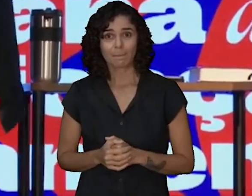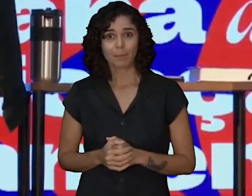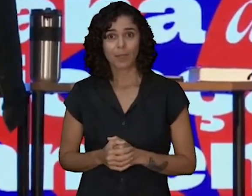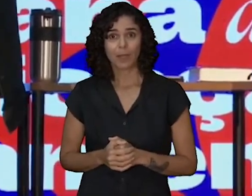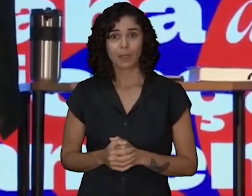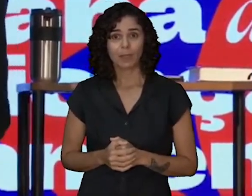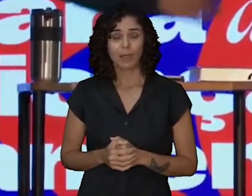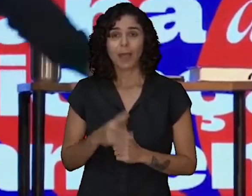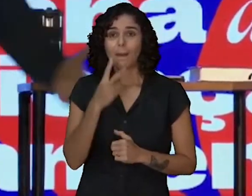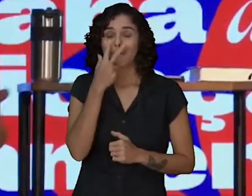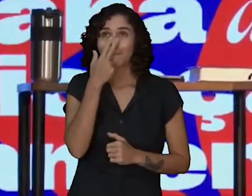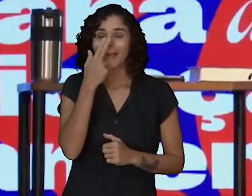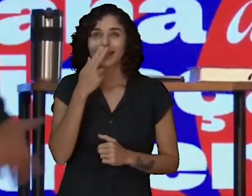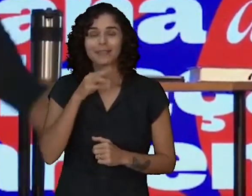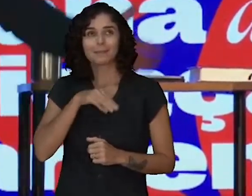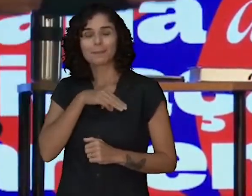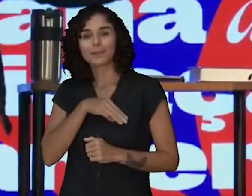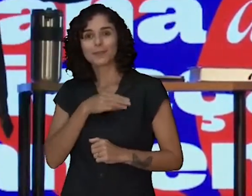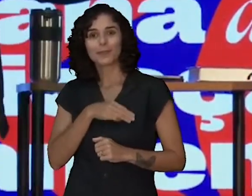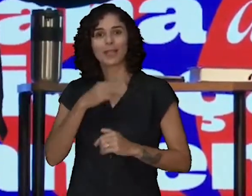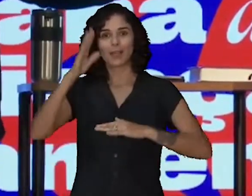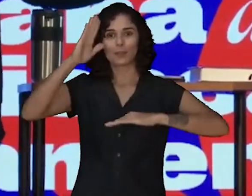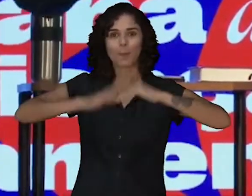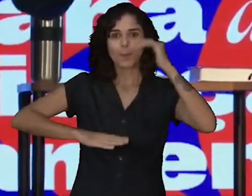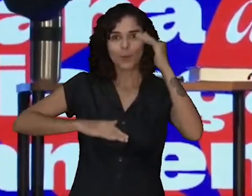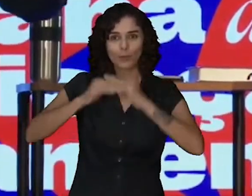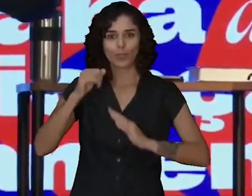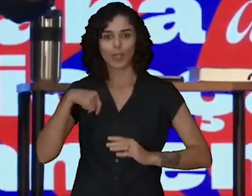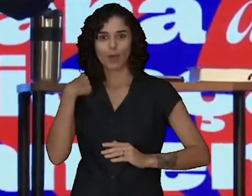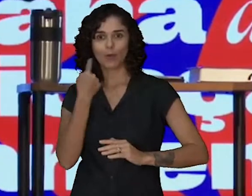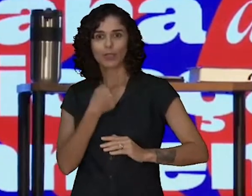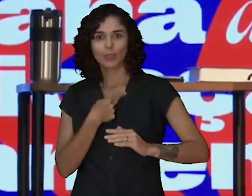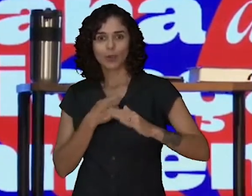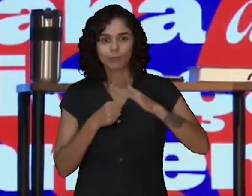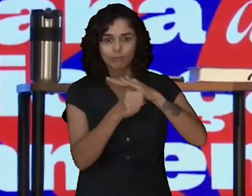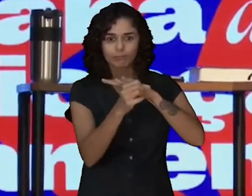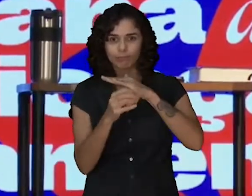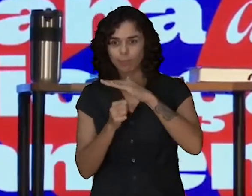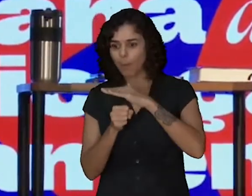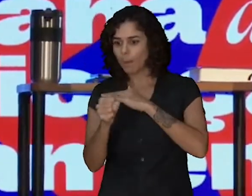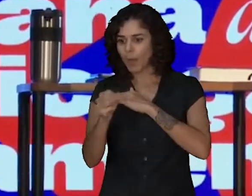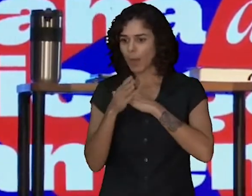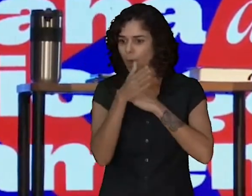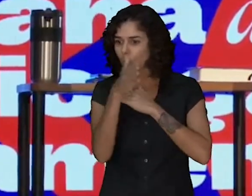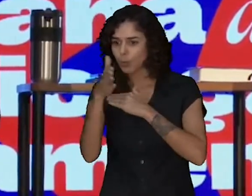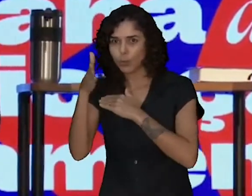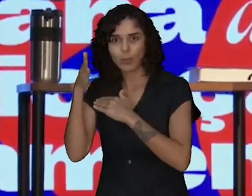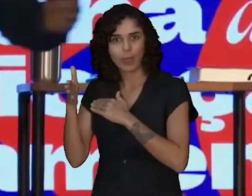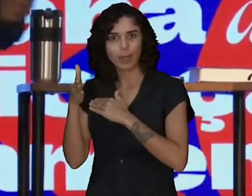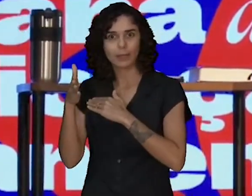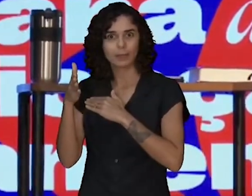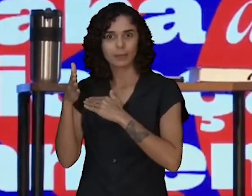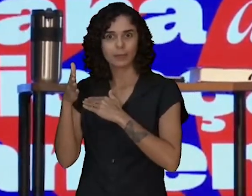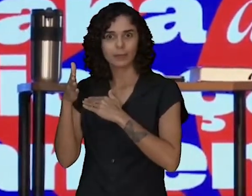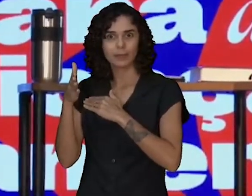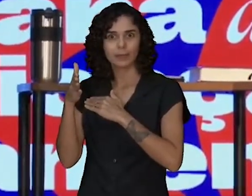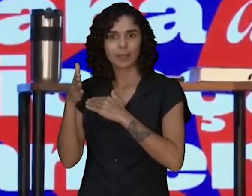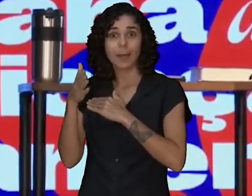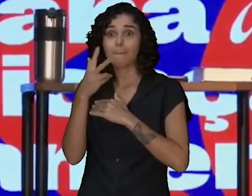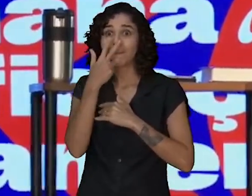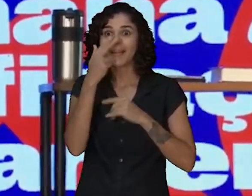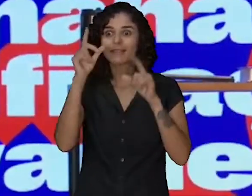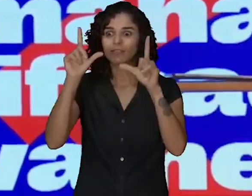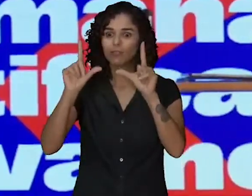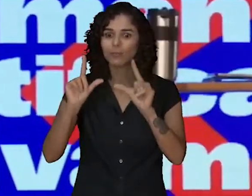missionários profissionais que a gente envia, mas cada vez nós fazemos mais a obra missionária, porque nós estamos